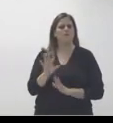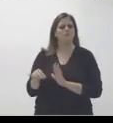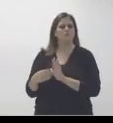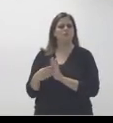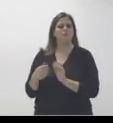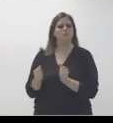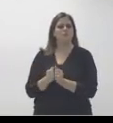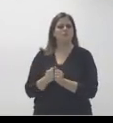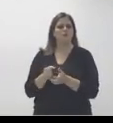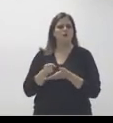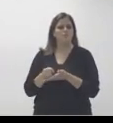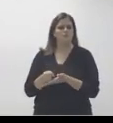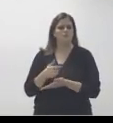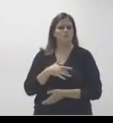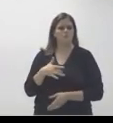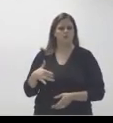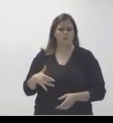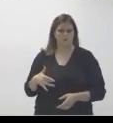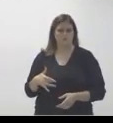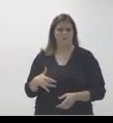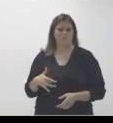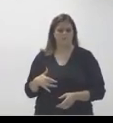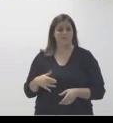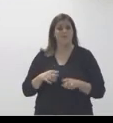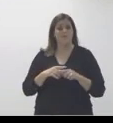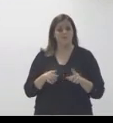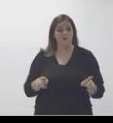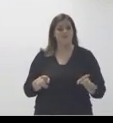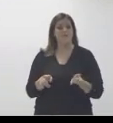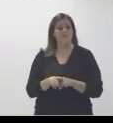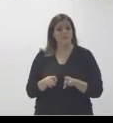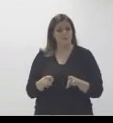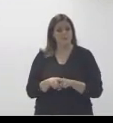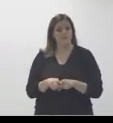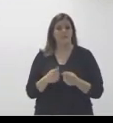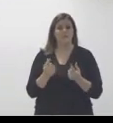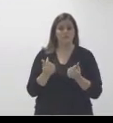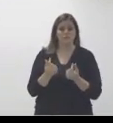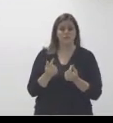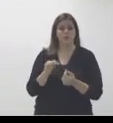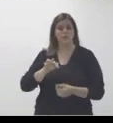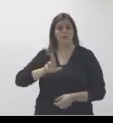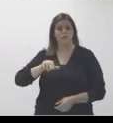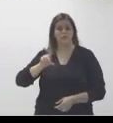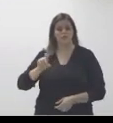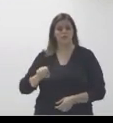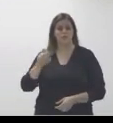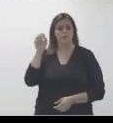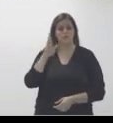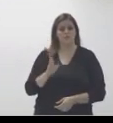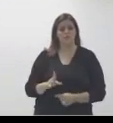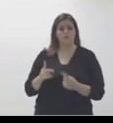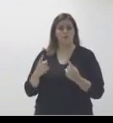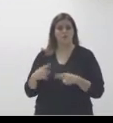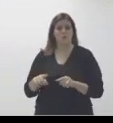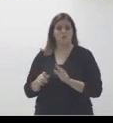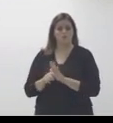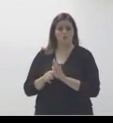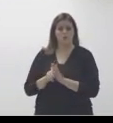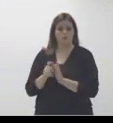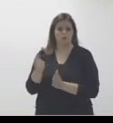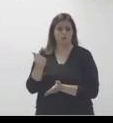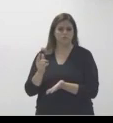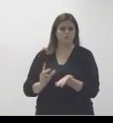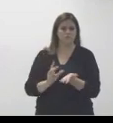saúde ao mesmo tempo elas eram financiadas pelo fundo nacional antidrogas o que foi